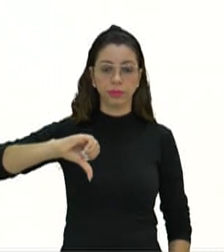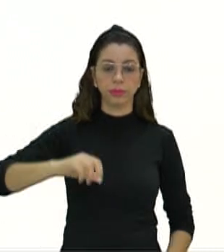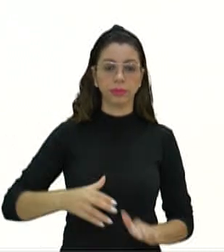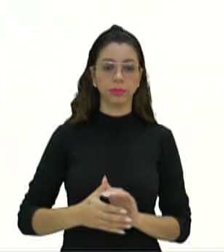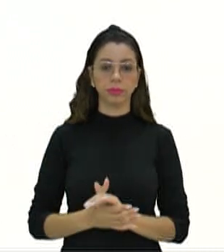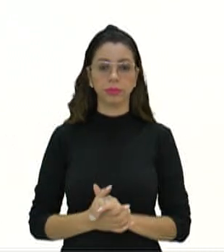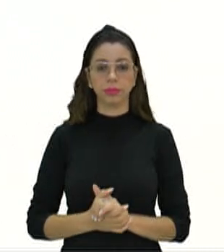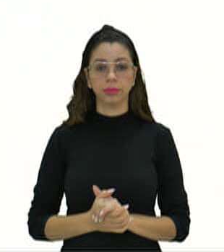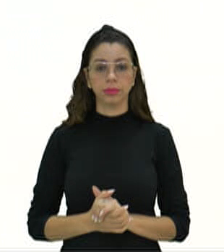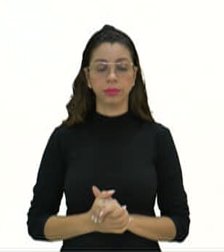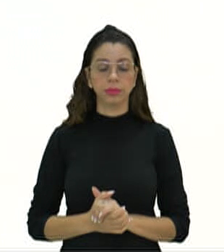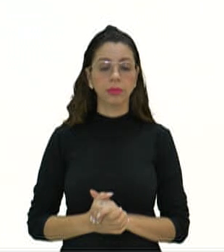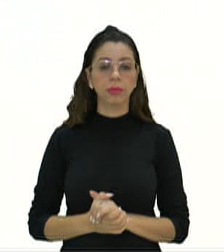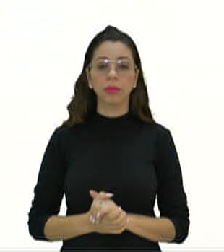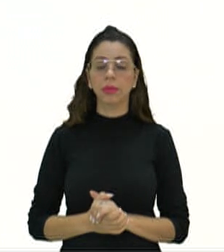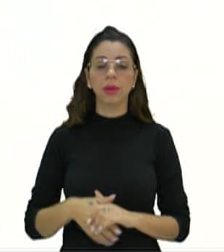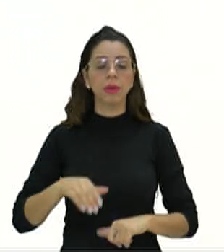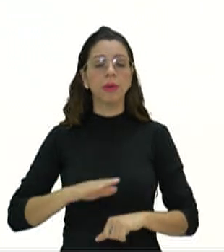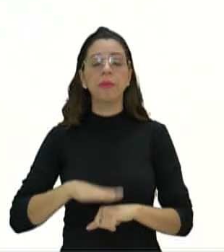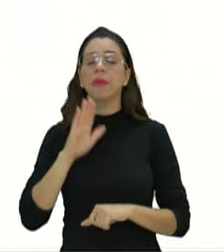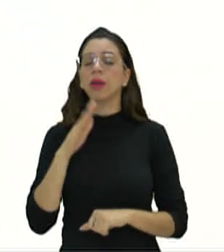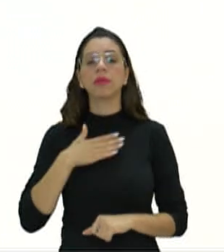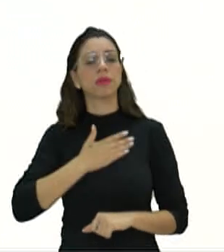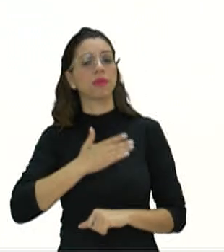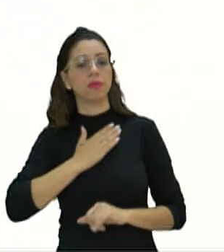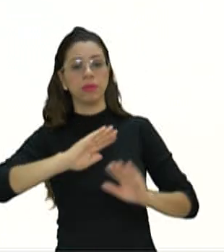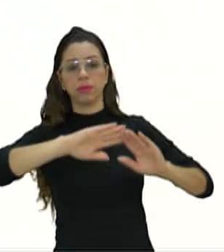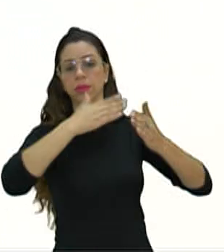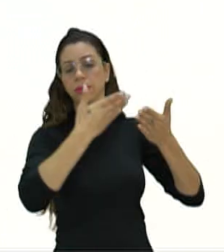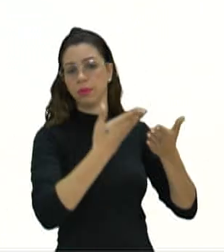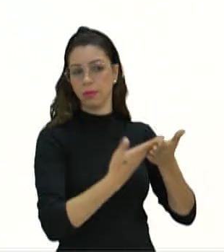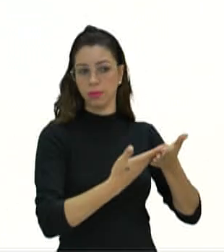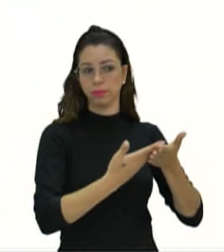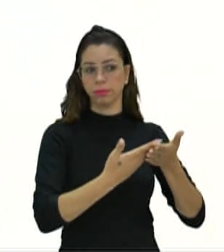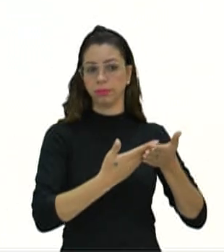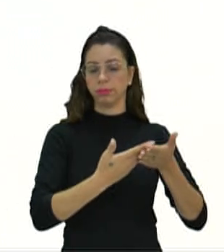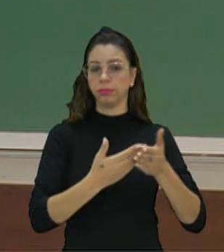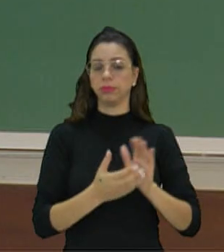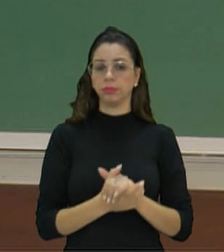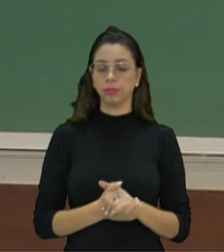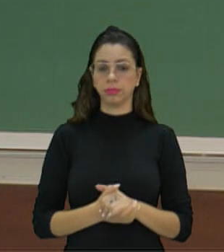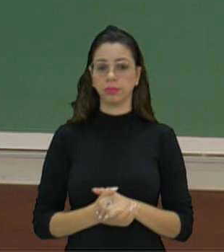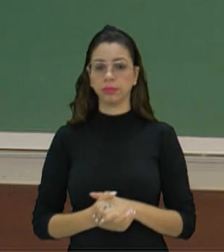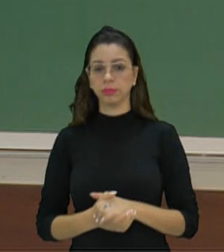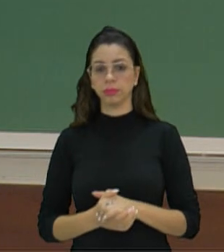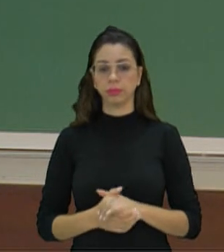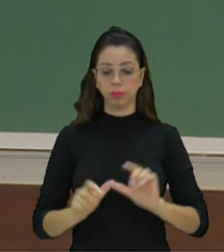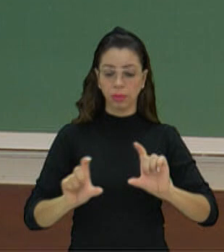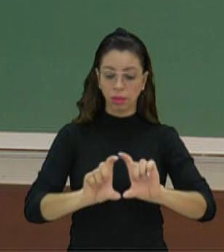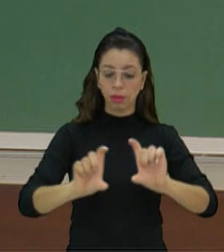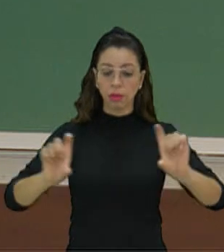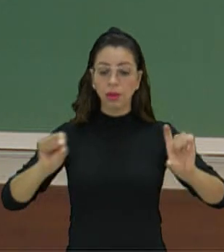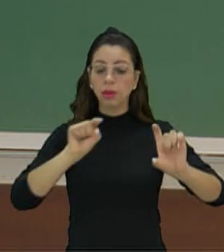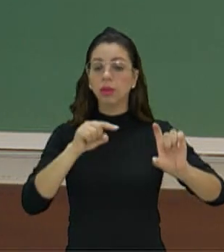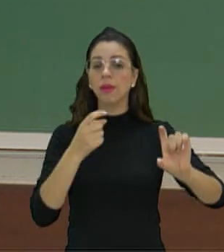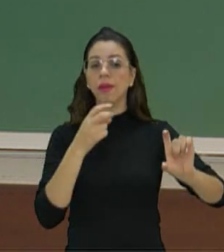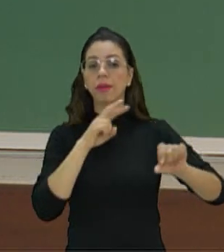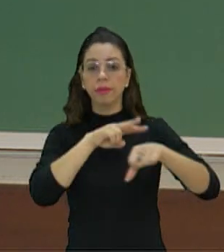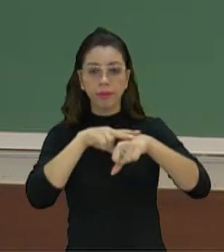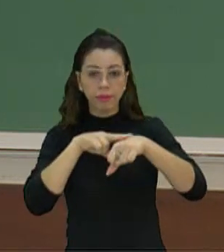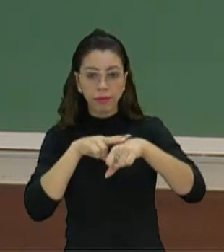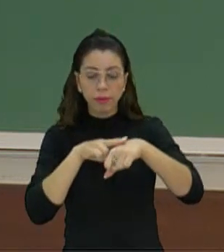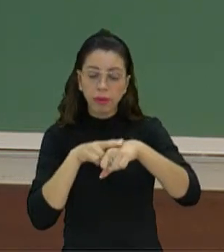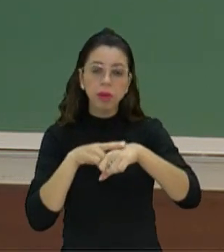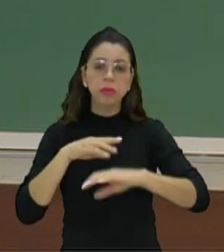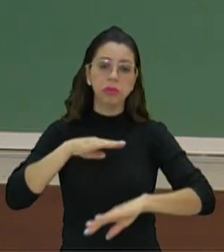school? O que você mais gosta sobre a tua escola? Coloquei aqui o word bank, coloquei aqui algumas situações que você pode utilizar na sua